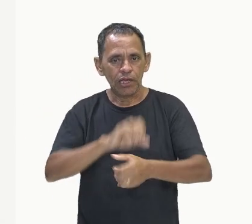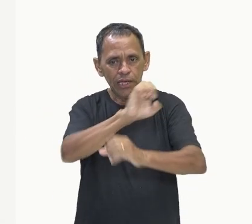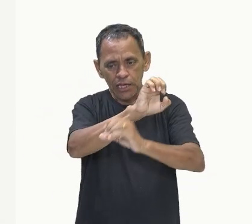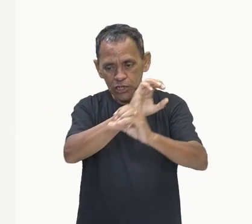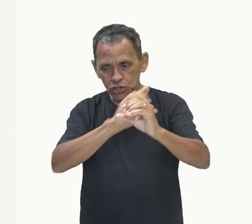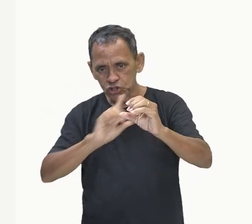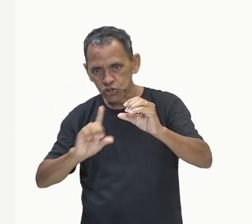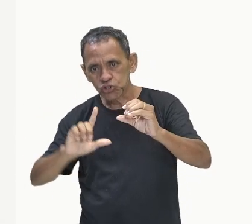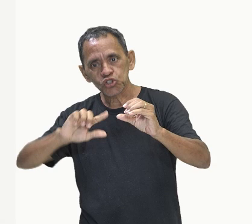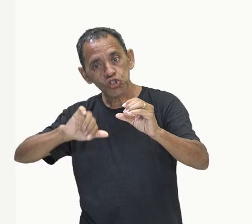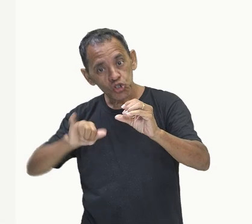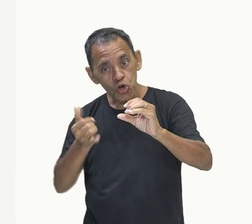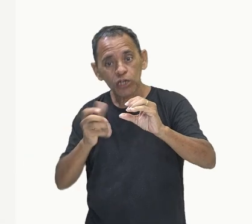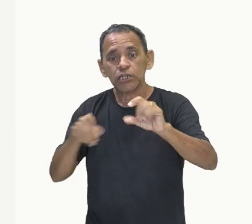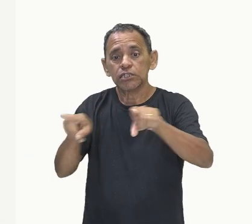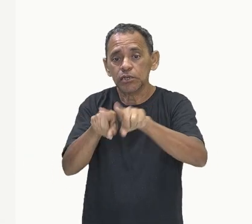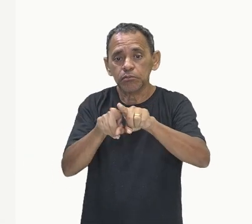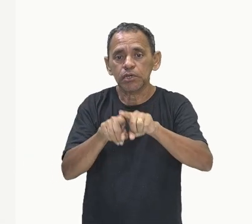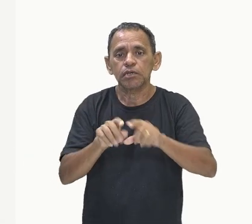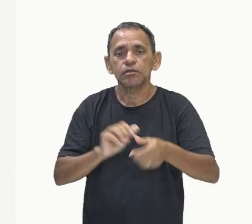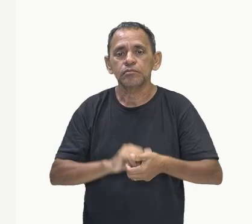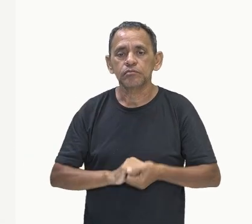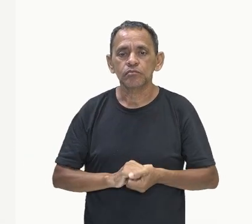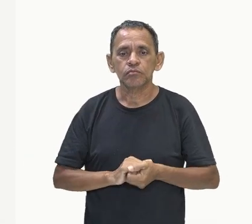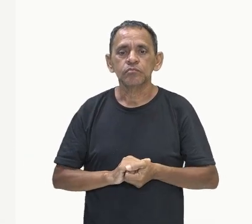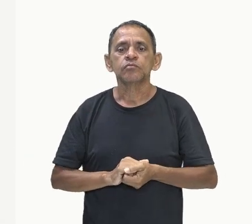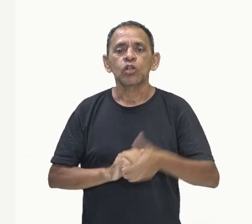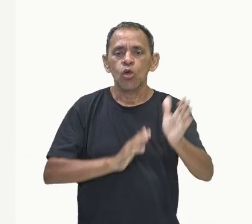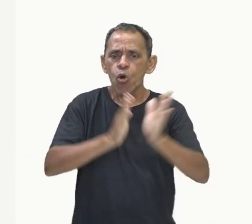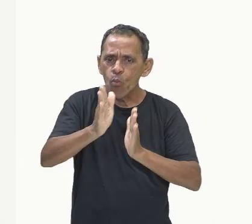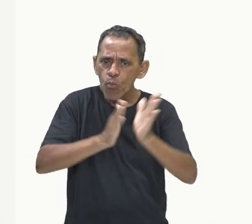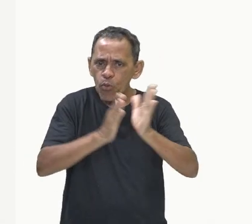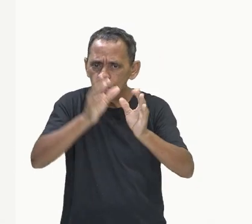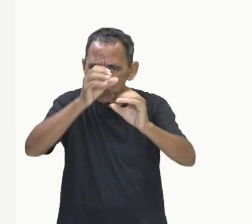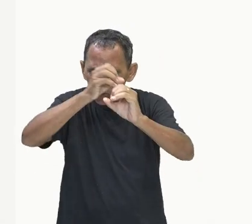2. O período da órbita é proporcional a P ao cubo.